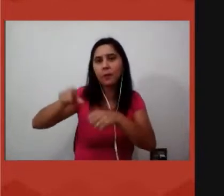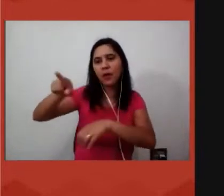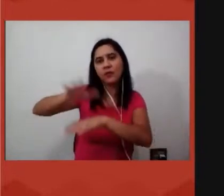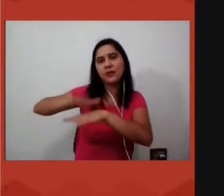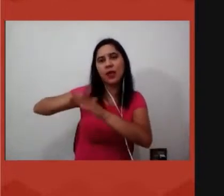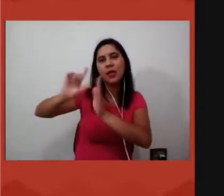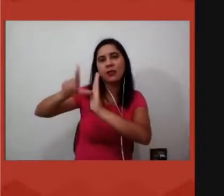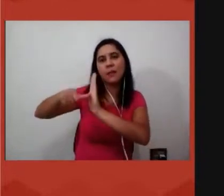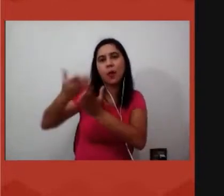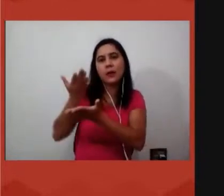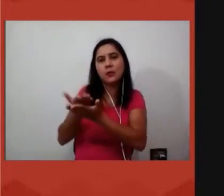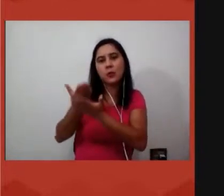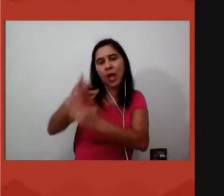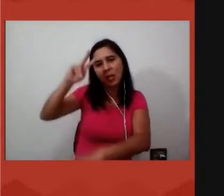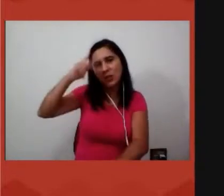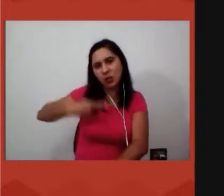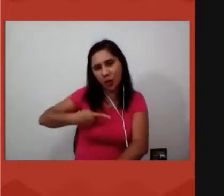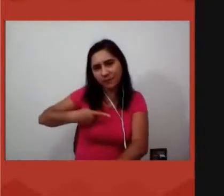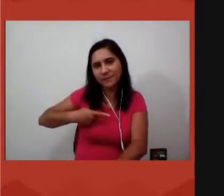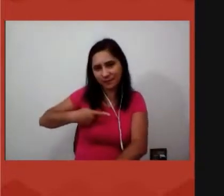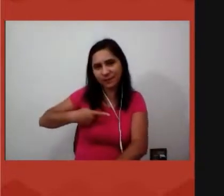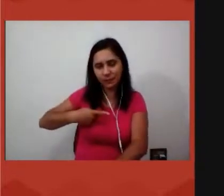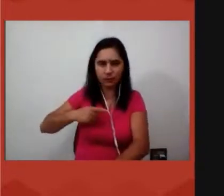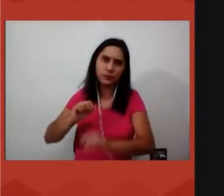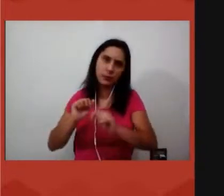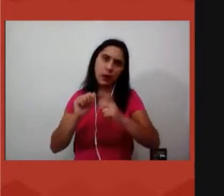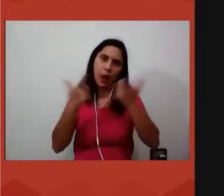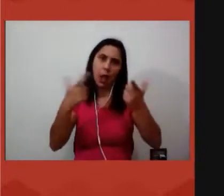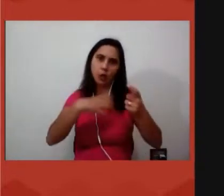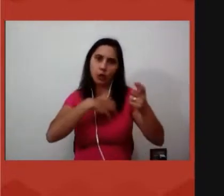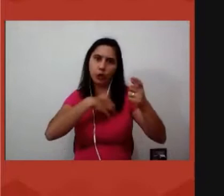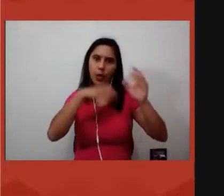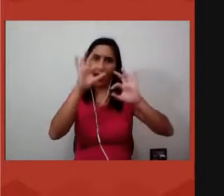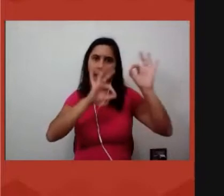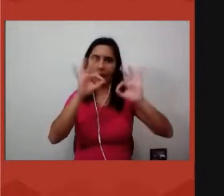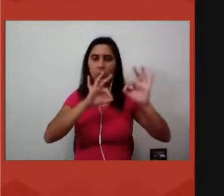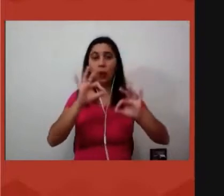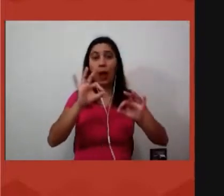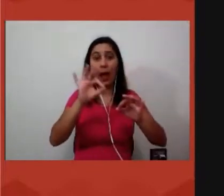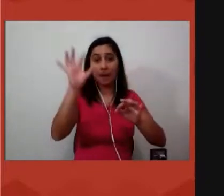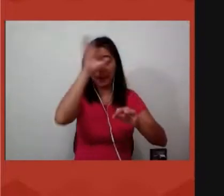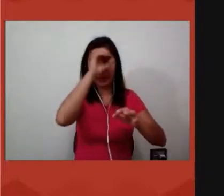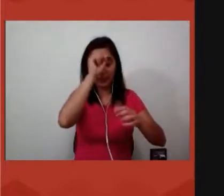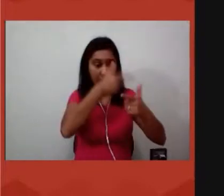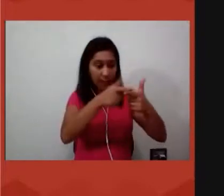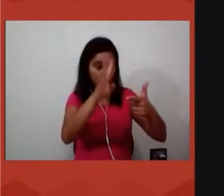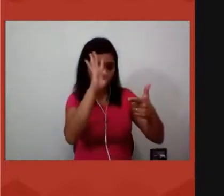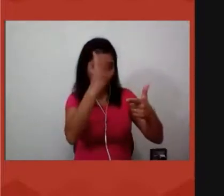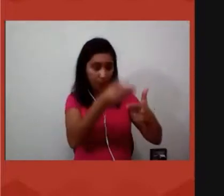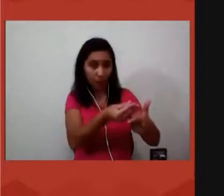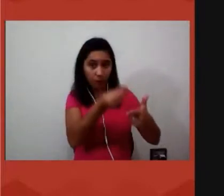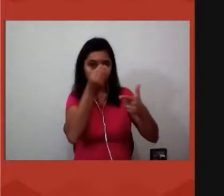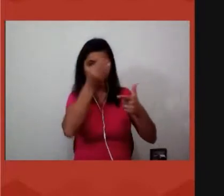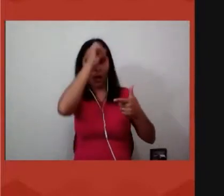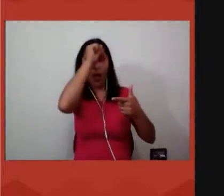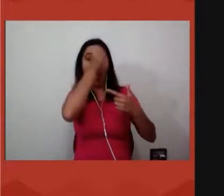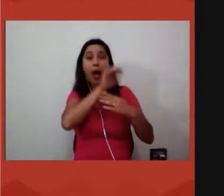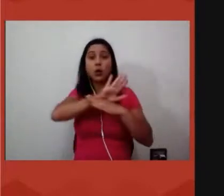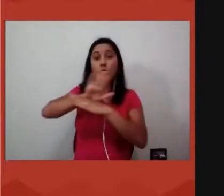autodirigida. Claro que a arquitetura da aprendizagem baseada em problemas deve ajudar, né? Mas a gente não